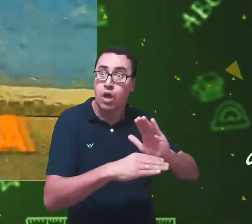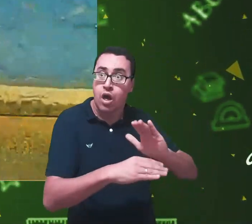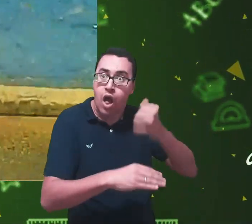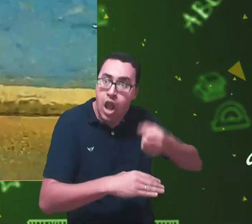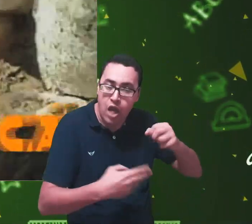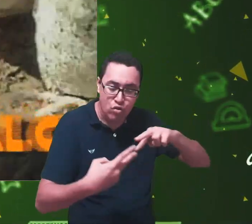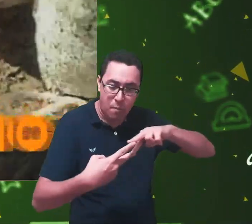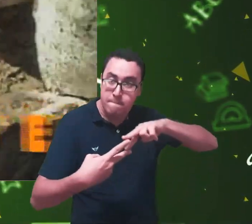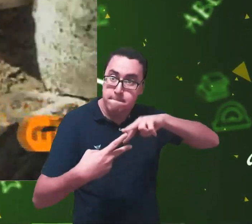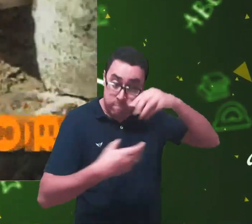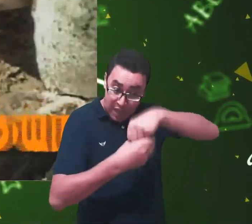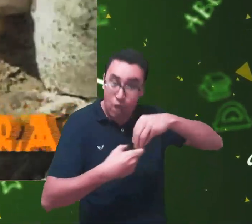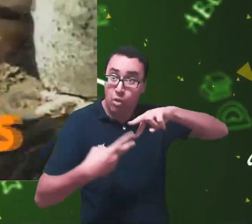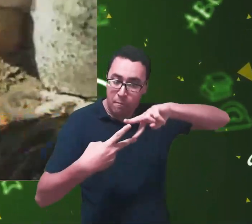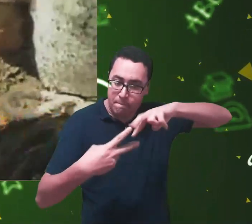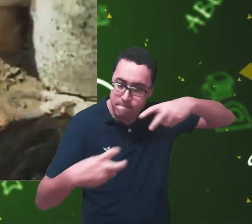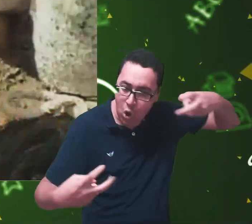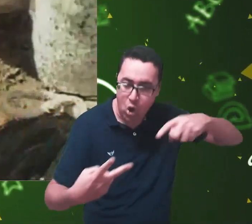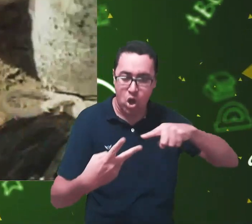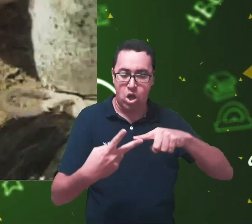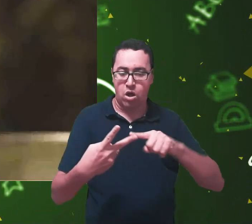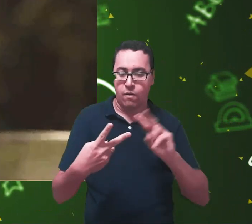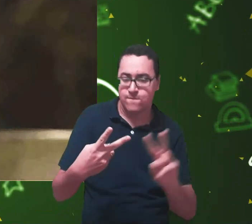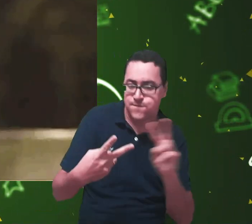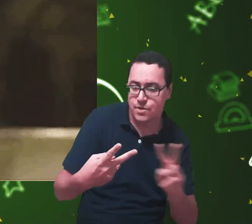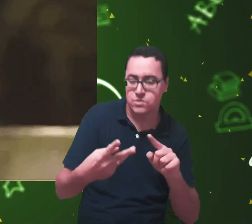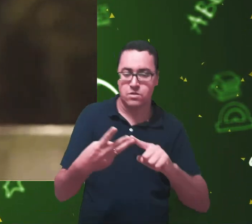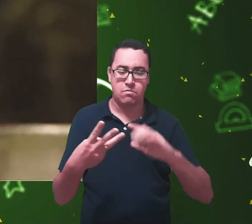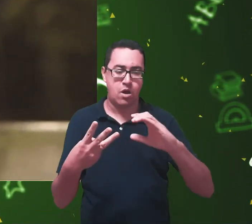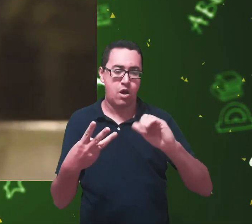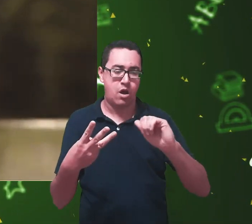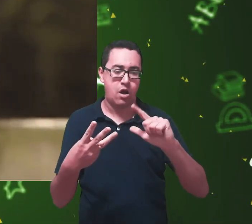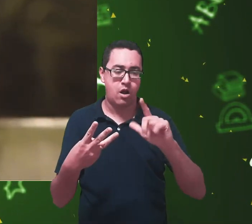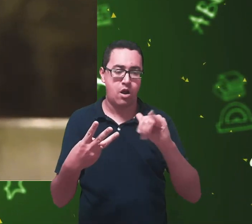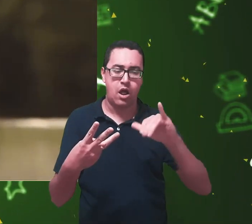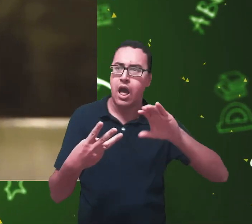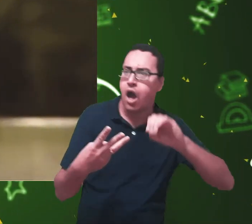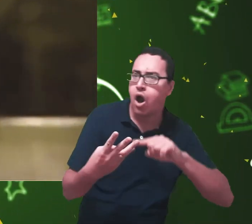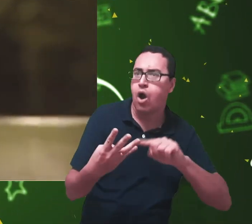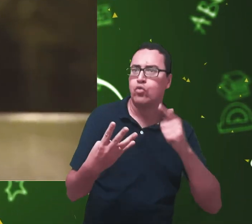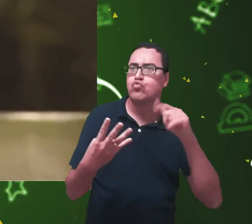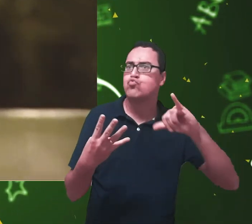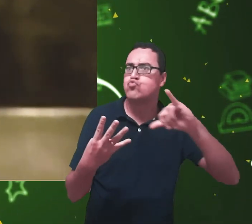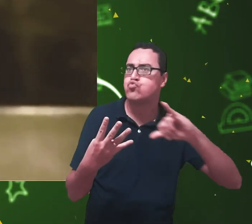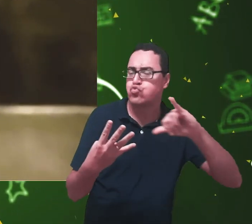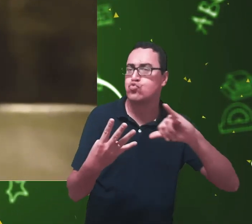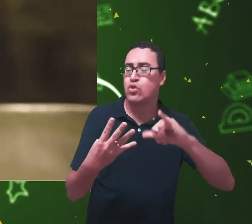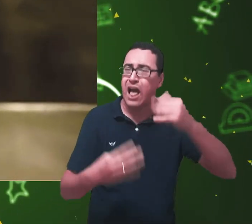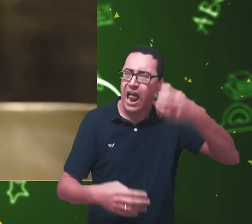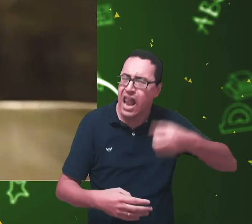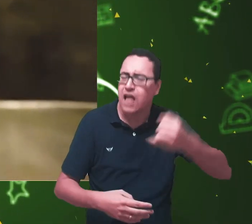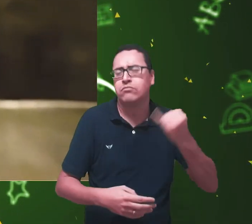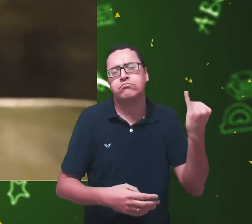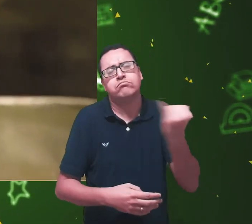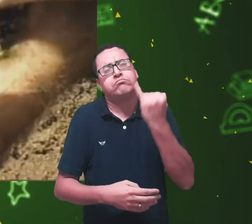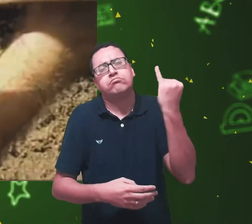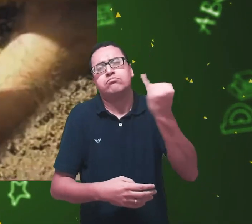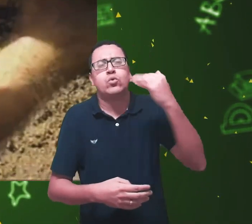proteína, vitamina, cálcio e gorduras. O leite da vaca é um alimento muito nutritivo para os seres